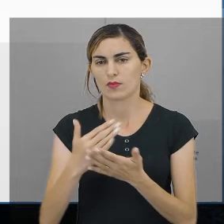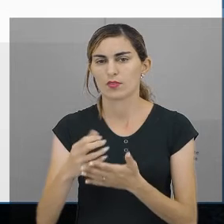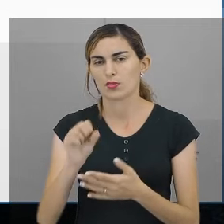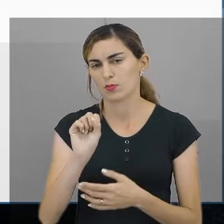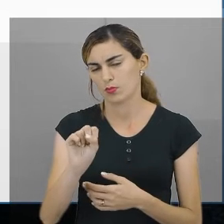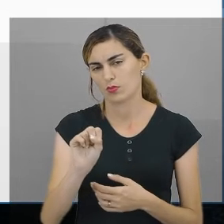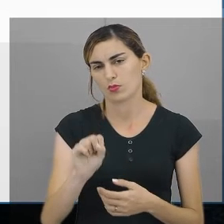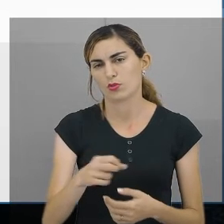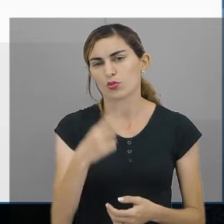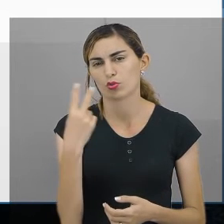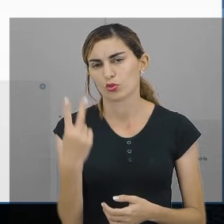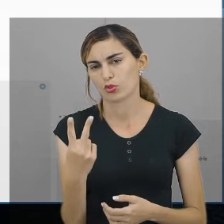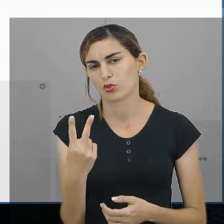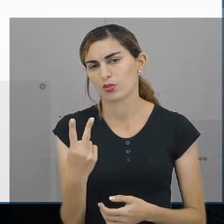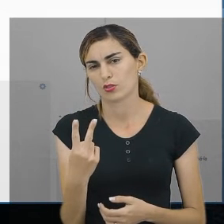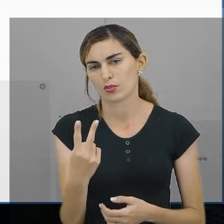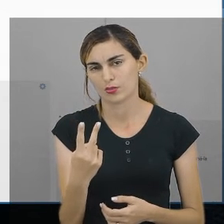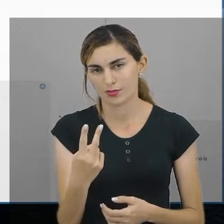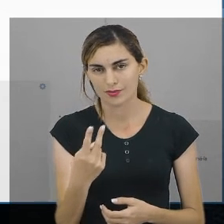fácil? Tranquilo, né?